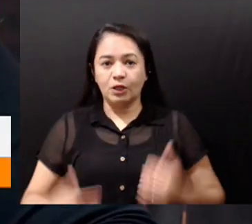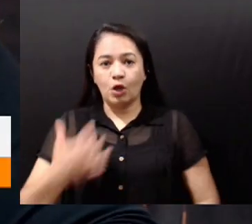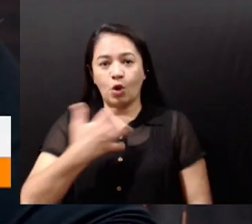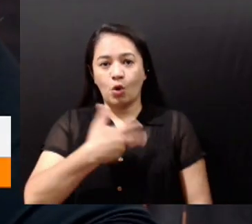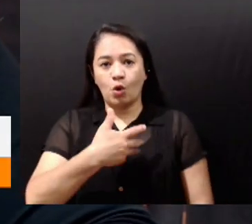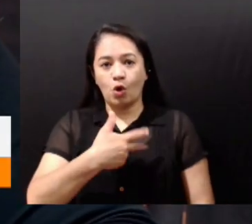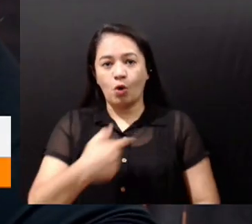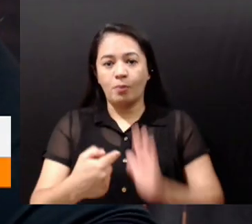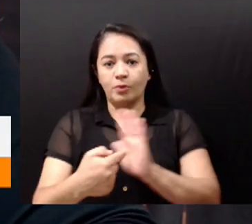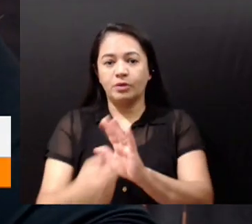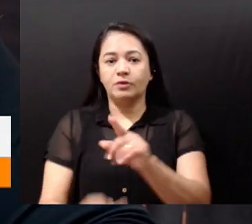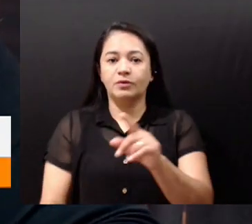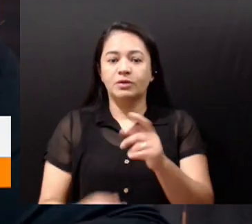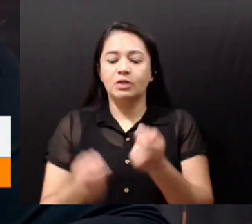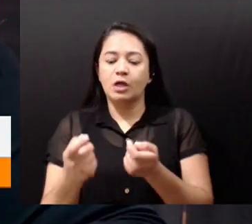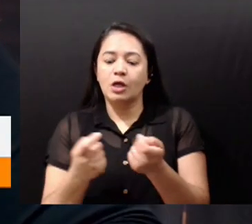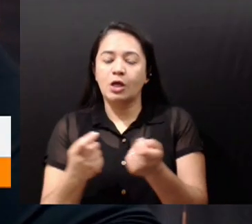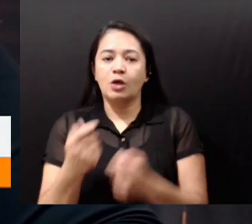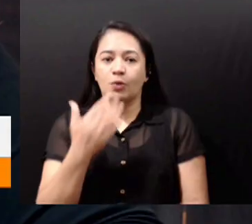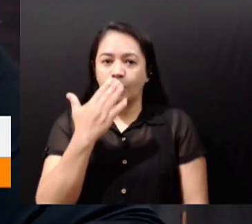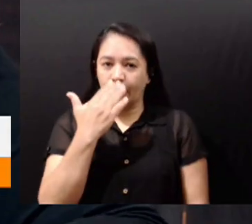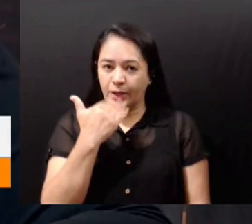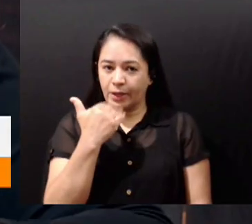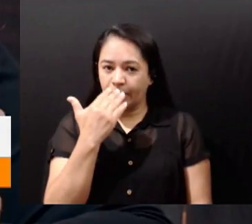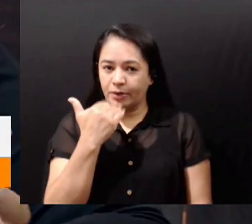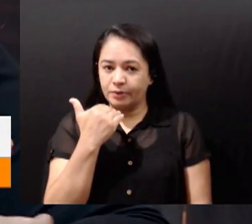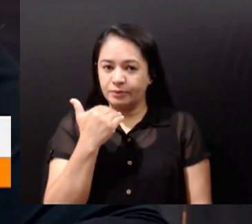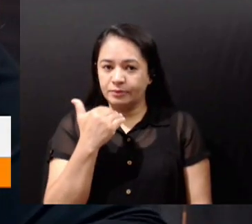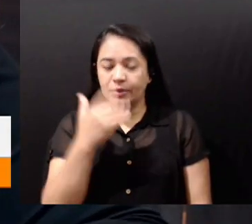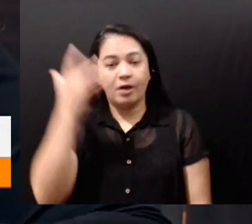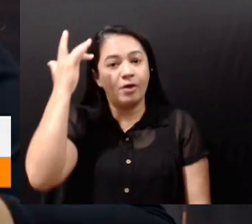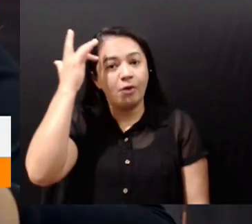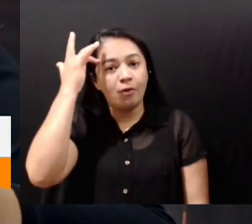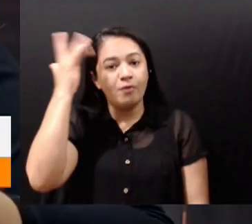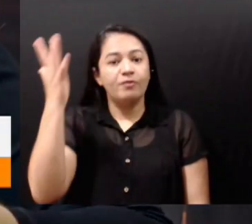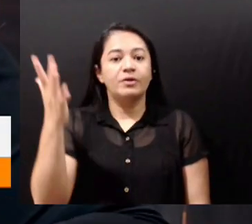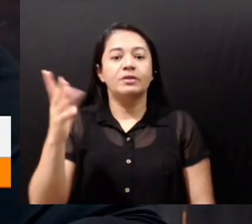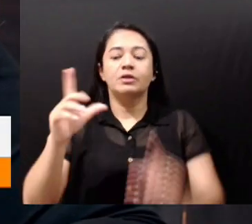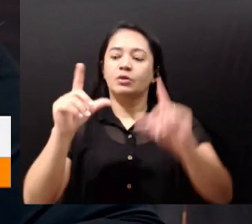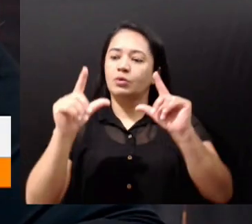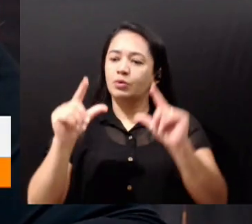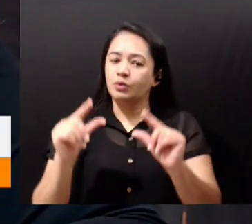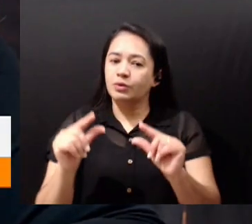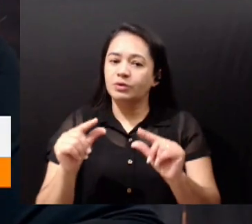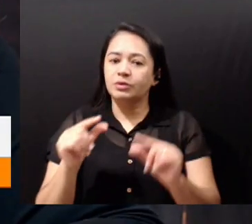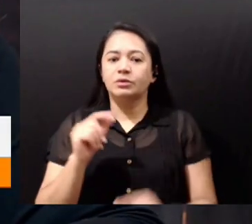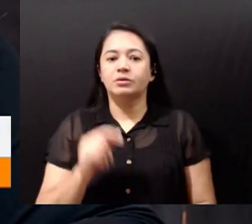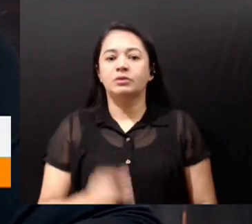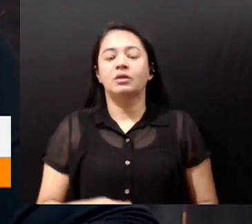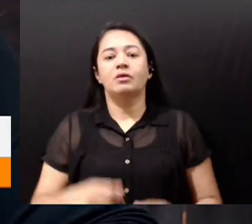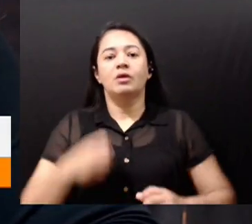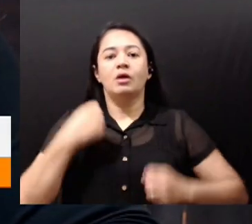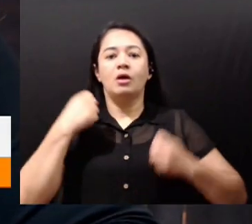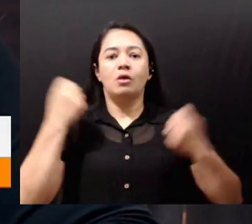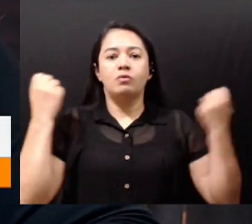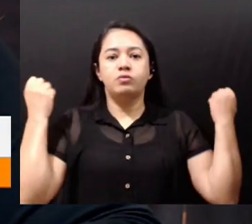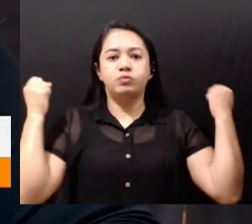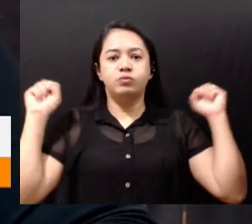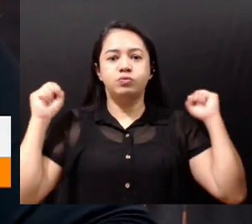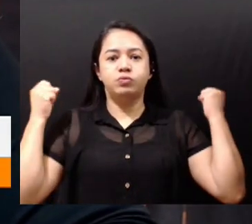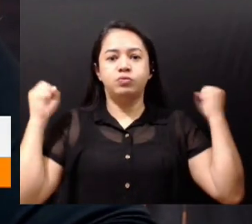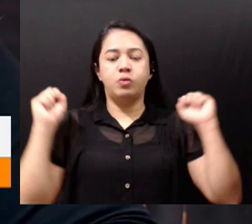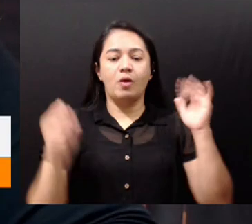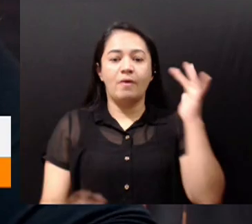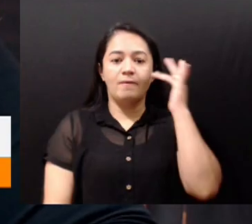regular a sua alimentação com facilidade, vai diminuir as suas calorias, vai se exercitar com facilidade e vai ter